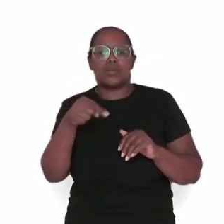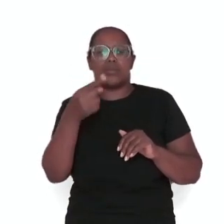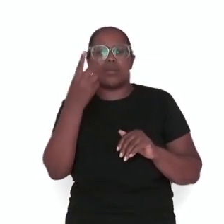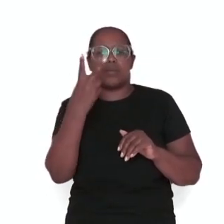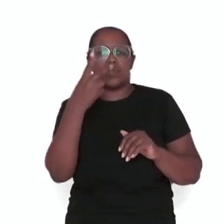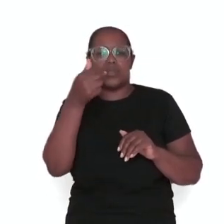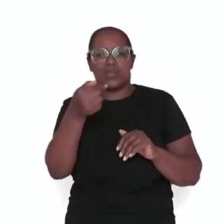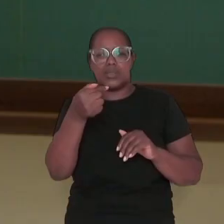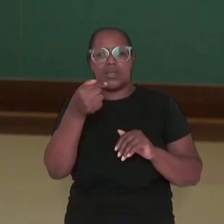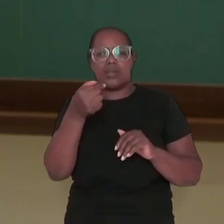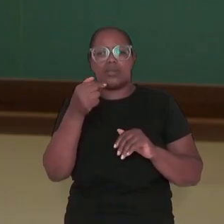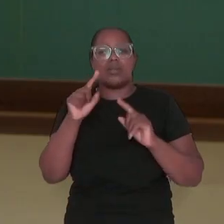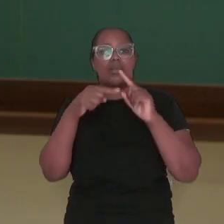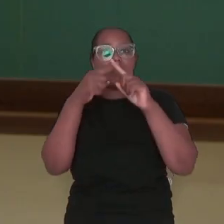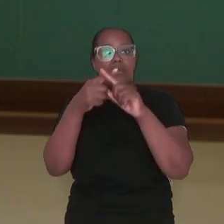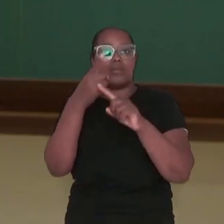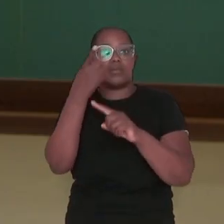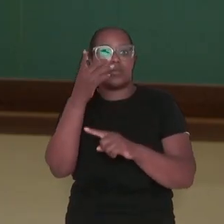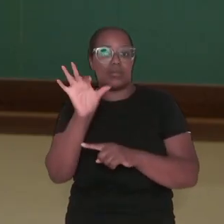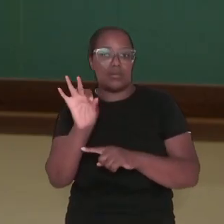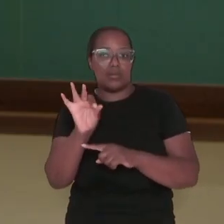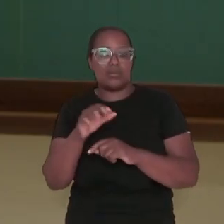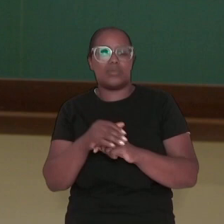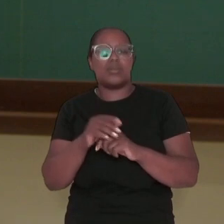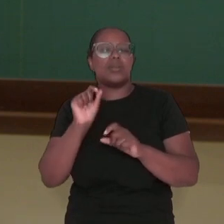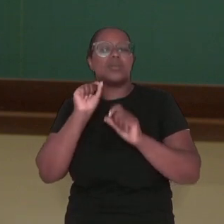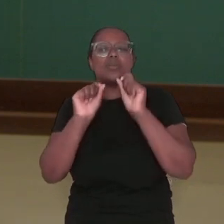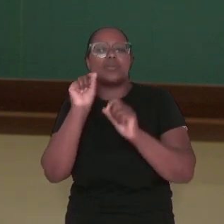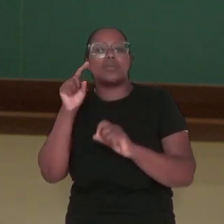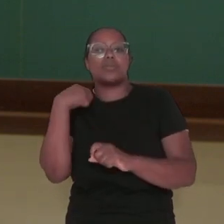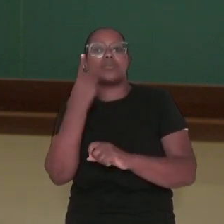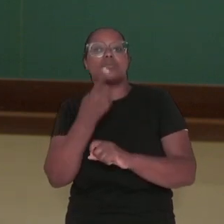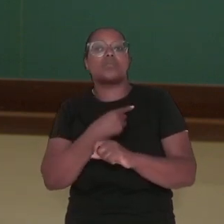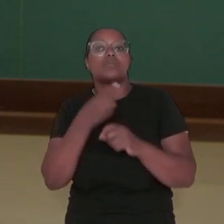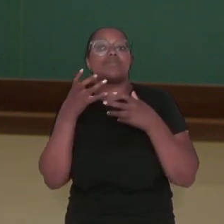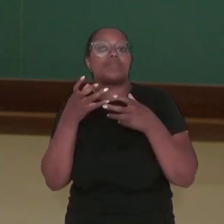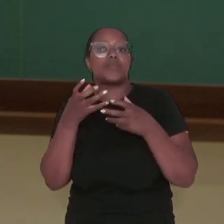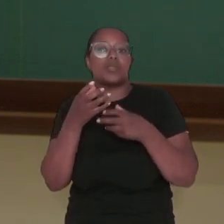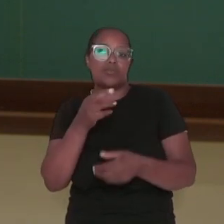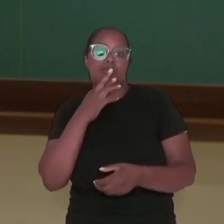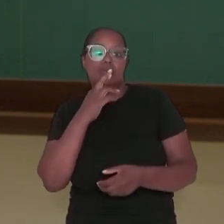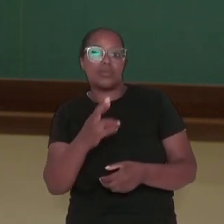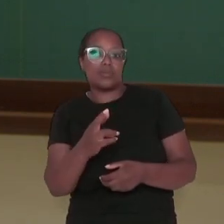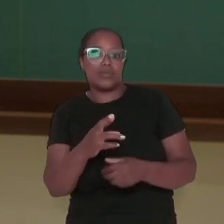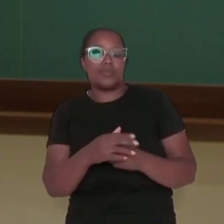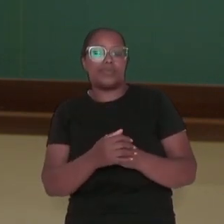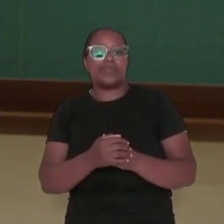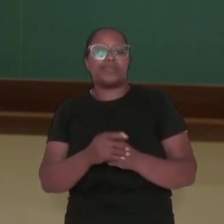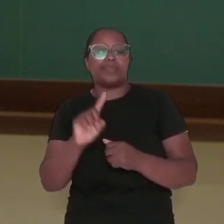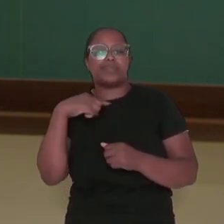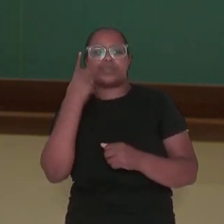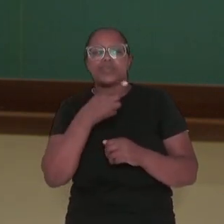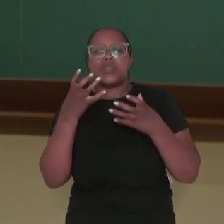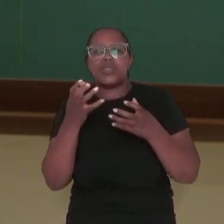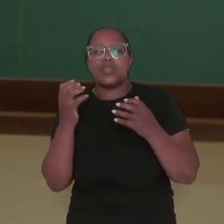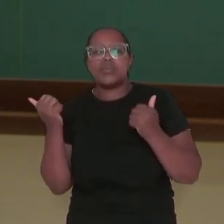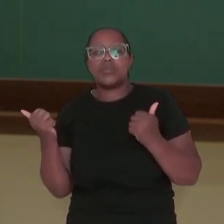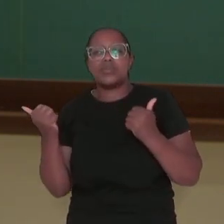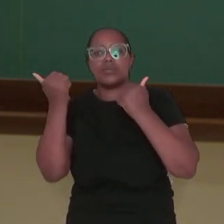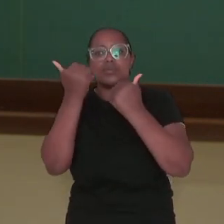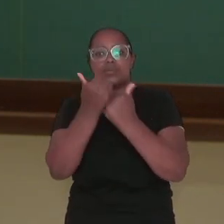10 elevado a 10. O que nós queremos nesse exercício, pessoal? Nós queremos a